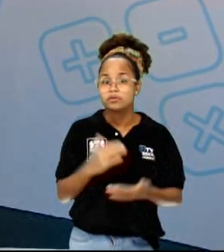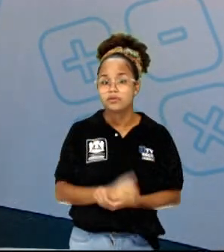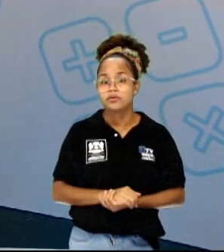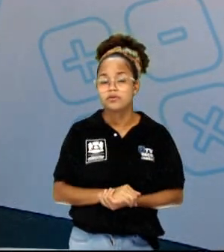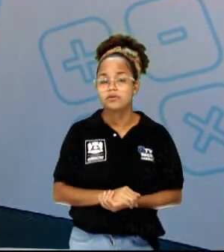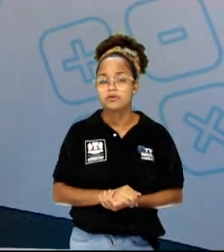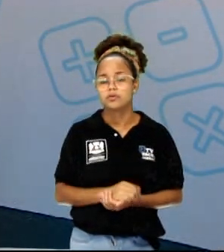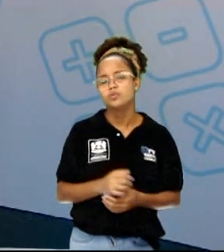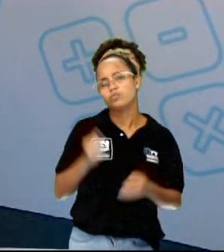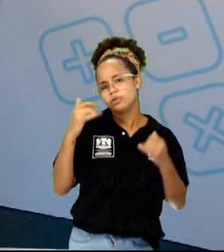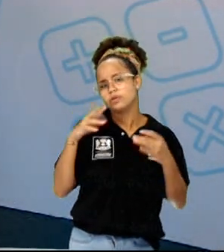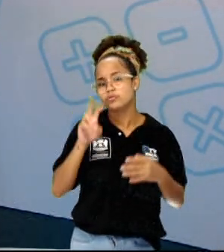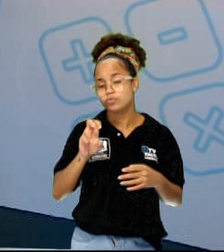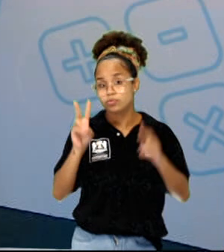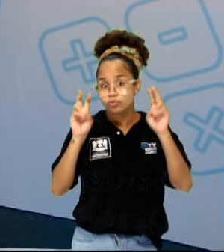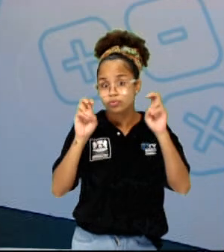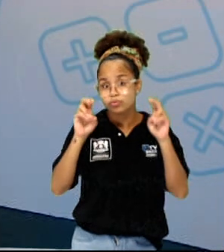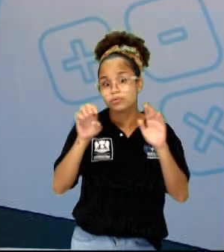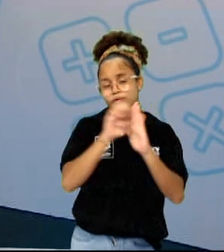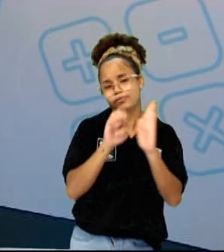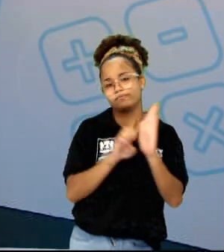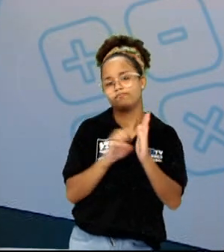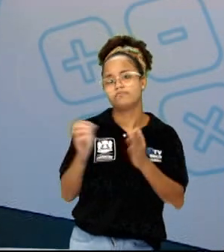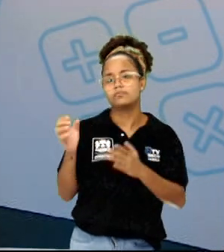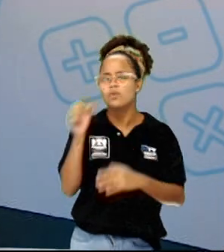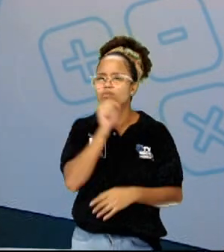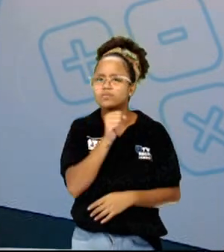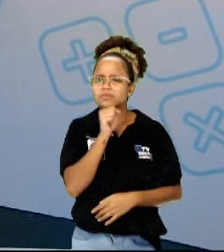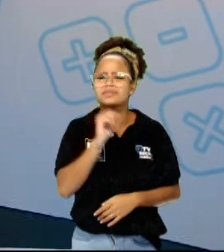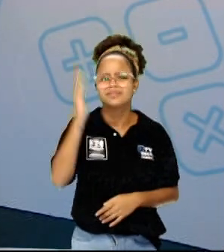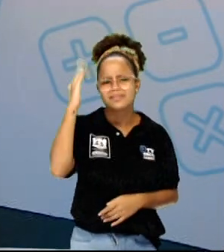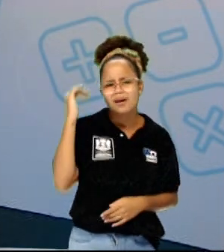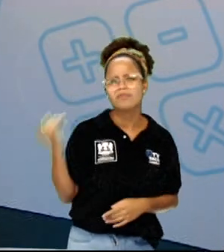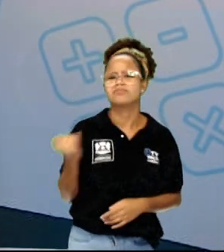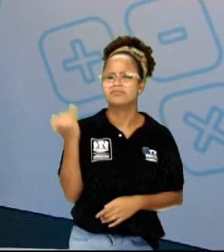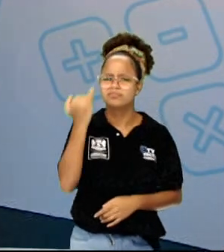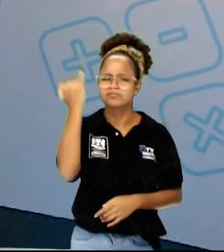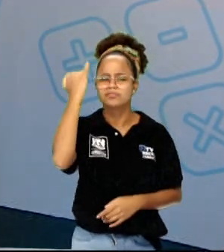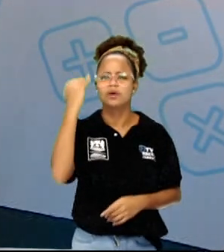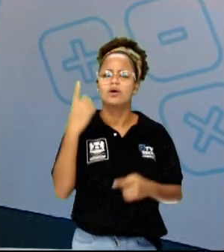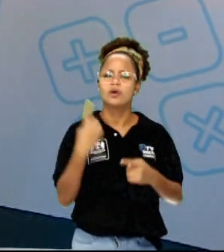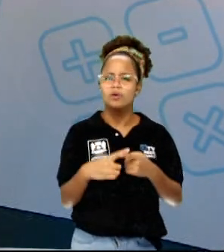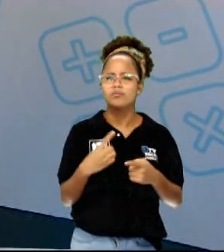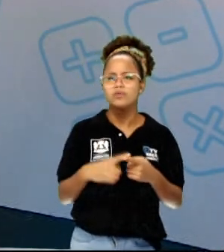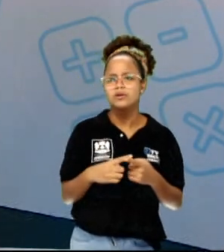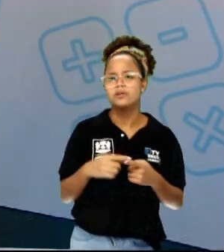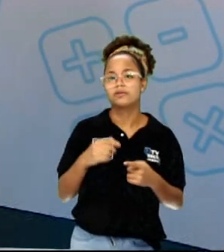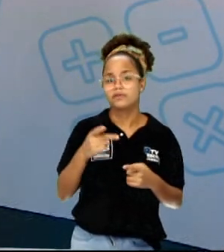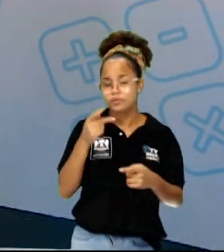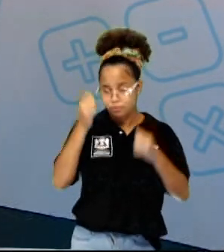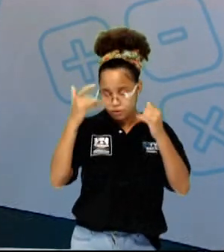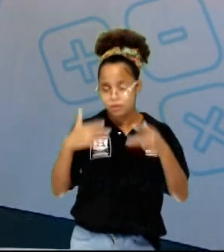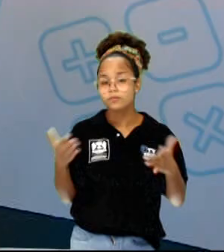é? A gente percebe a importância justamente pelo que a gente vai tratar a seguir.